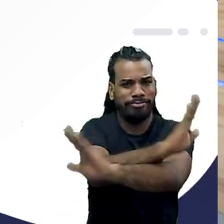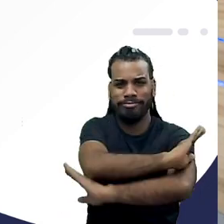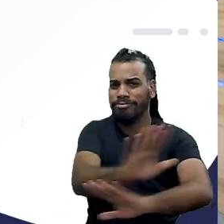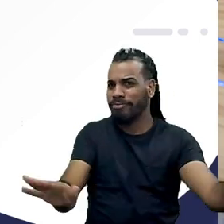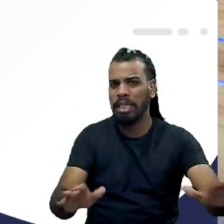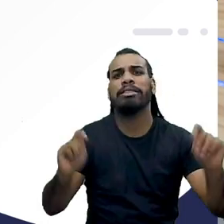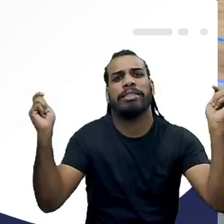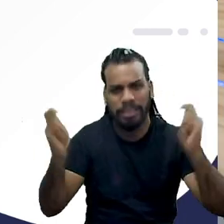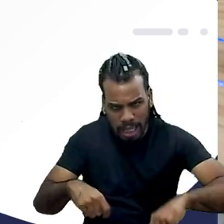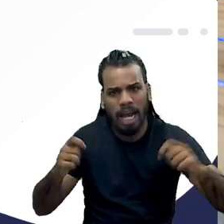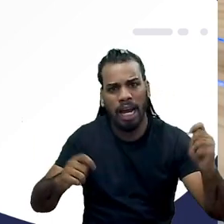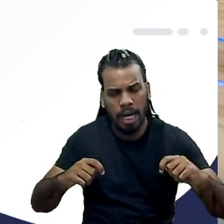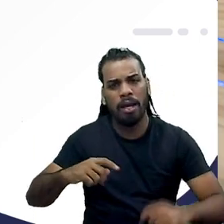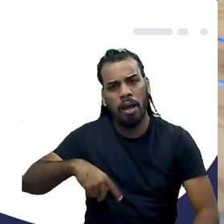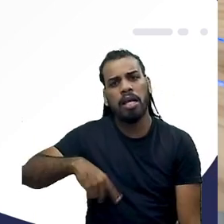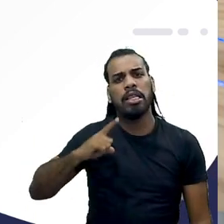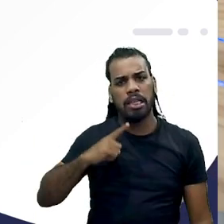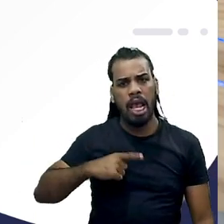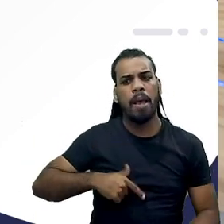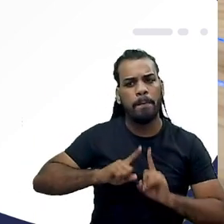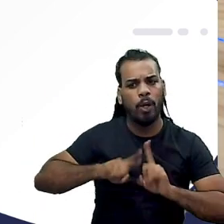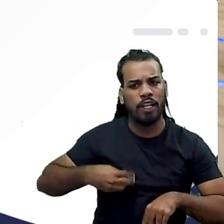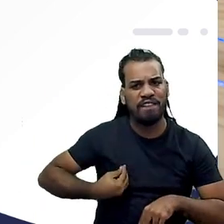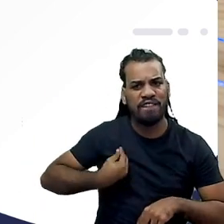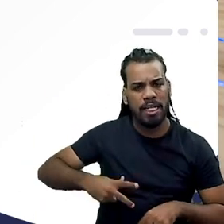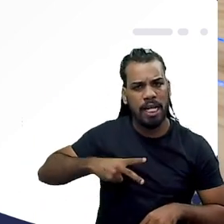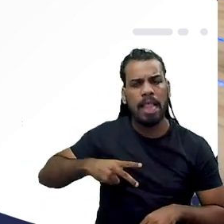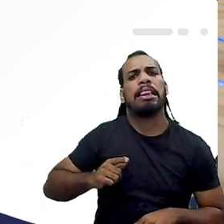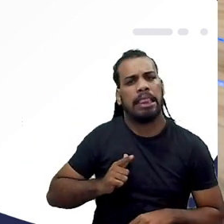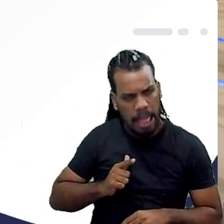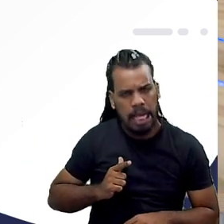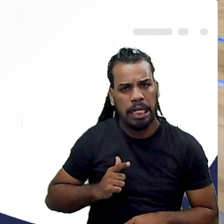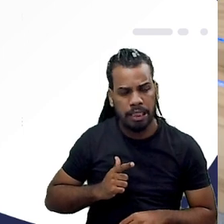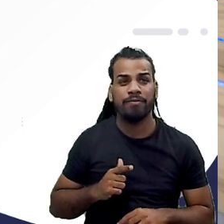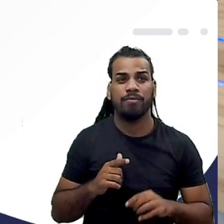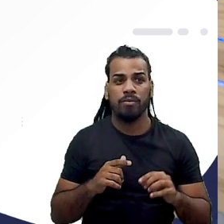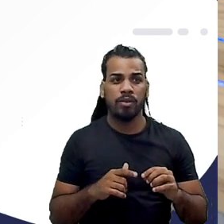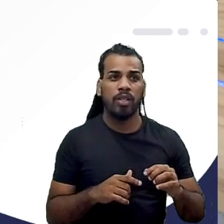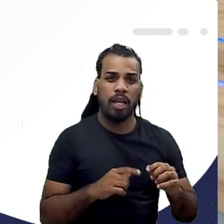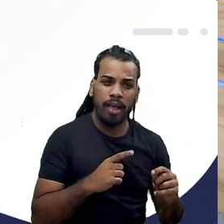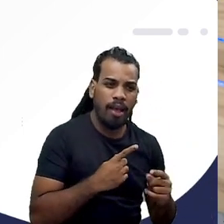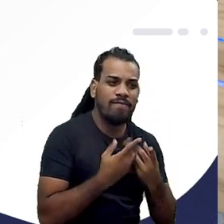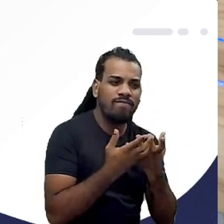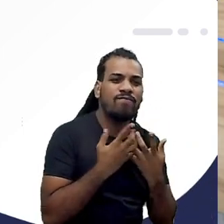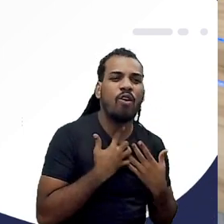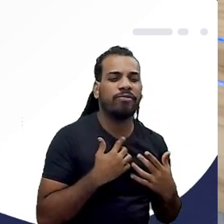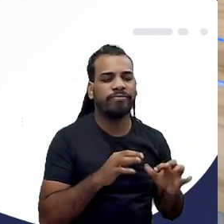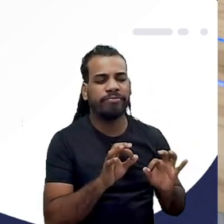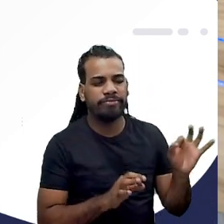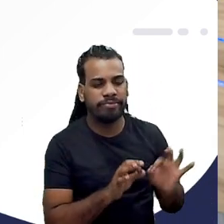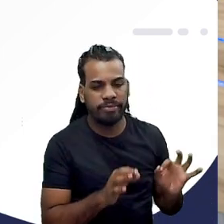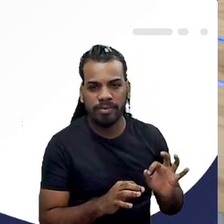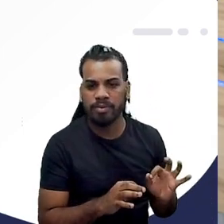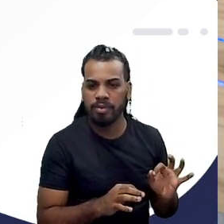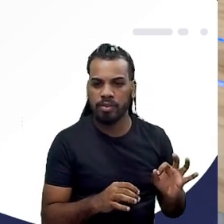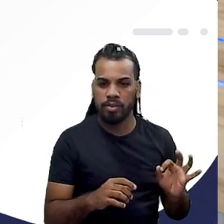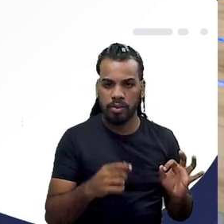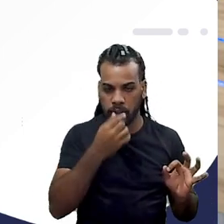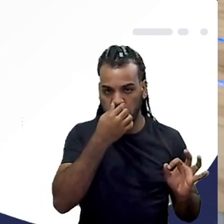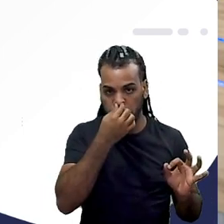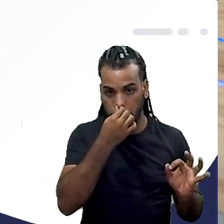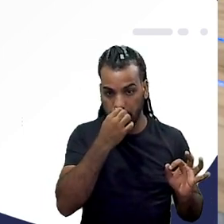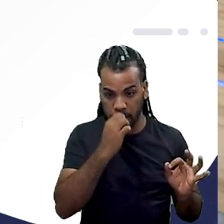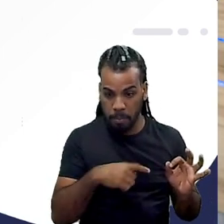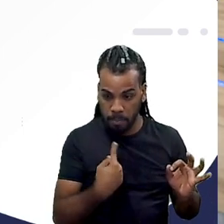Nós temos projeto de vida. E nem tudo que a gente projeta acontece só pelo nosso esforço pessoal. Nós